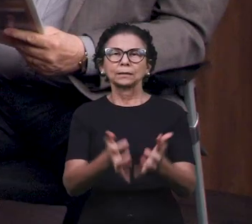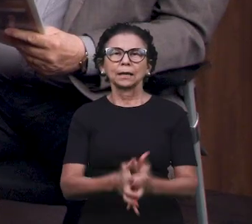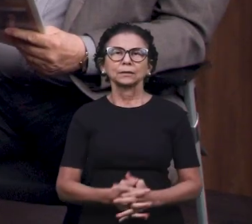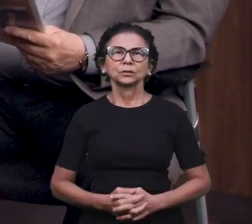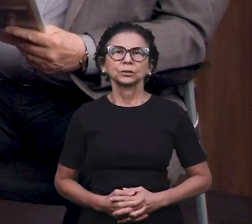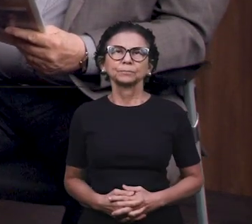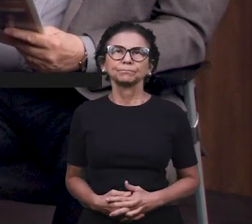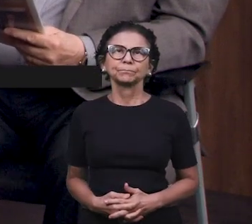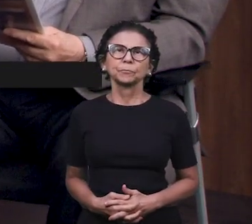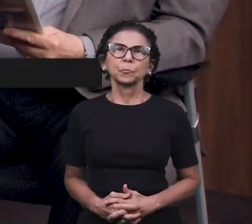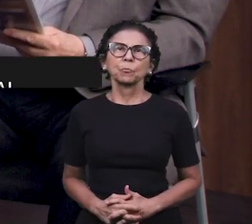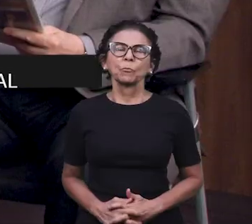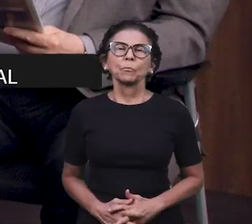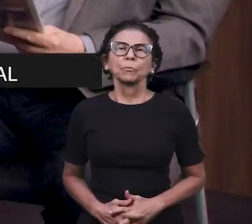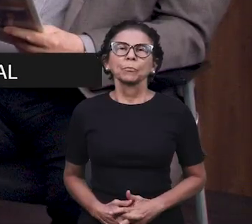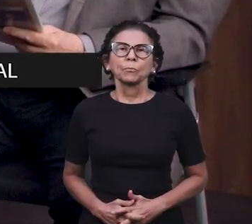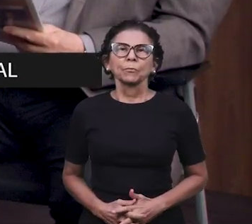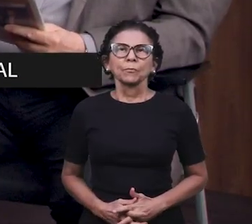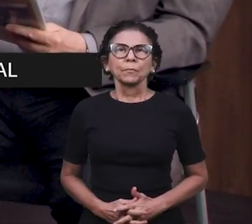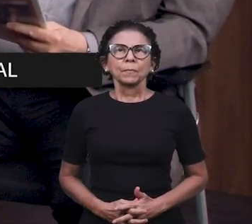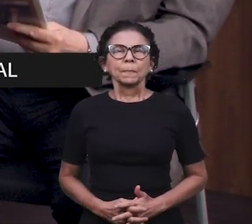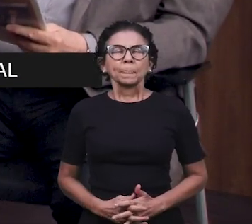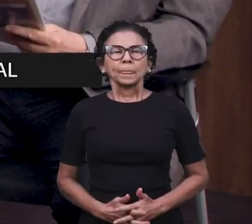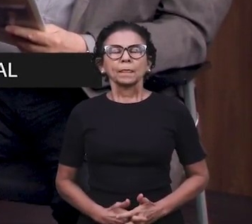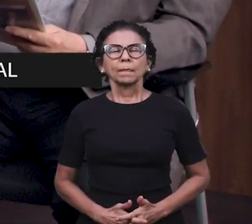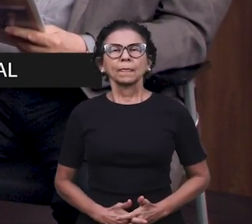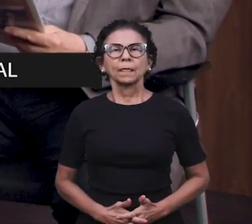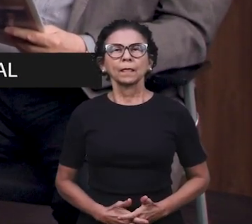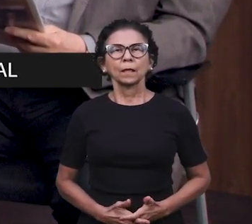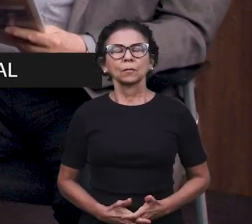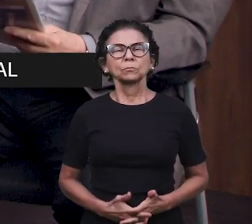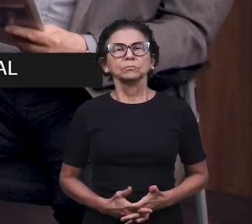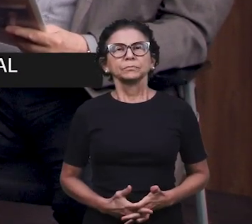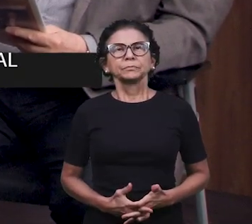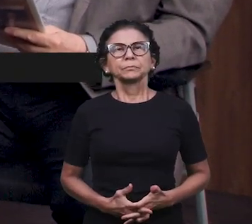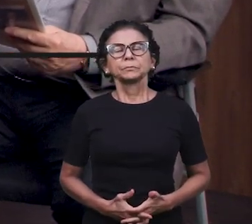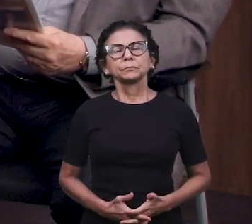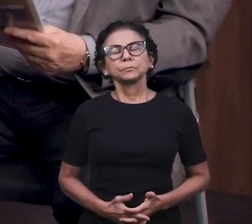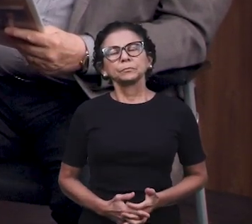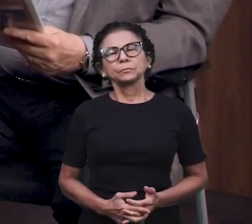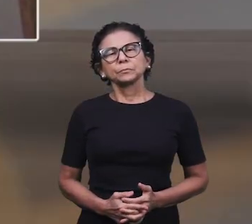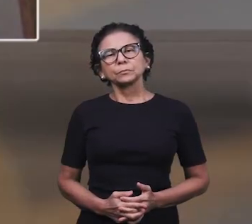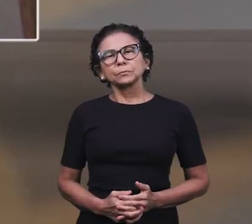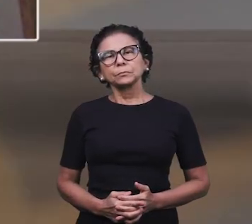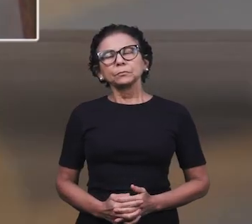perfeito. E quais as principais doenças que afetam os tecidos bucais?